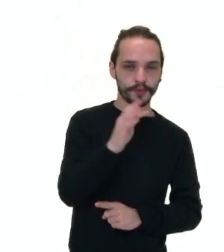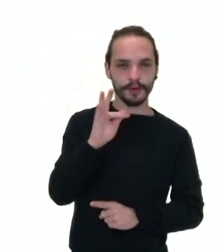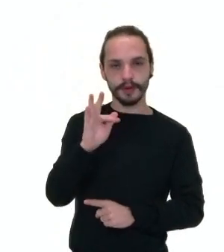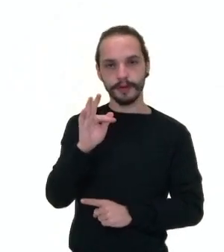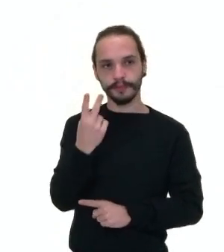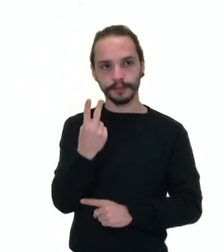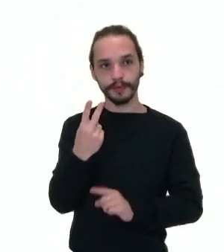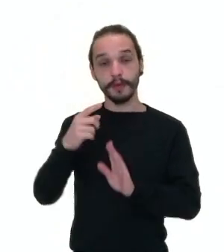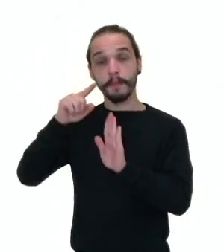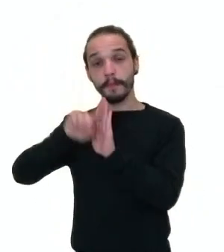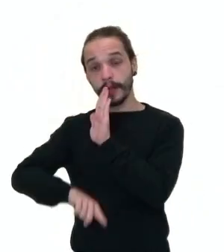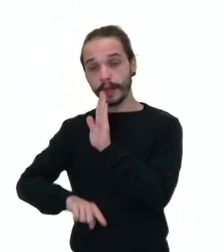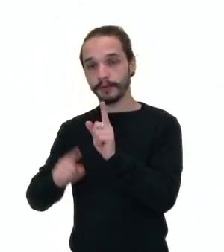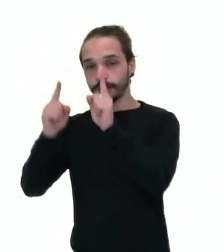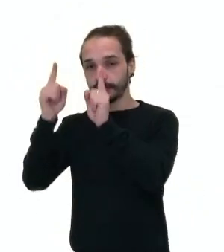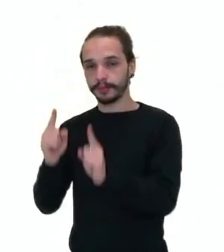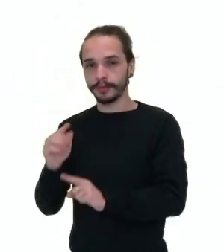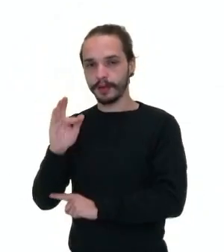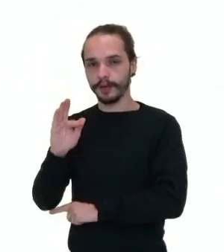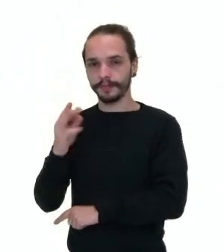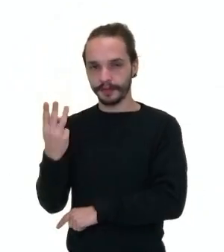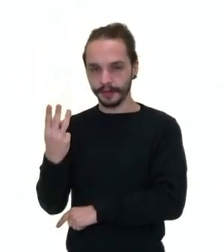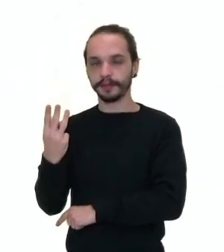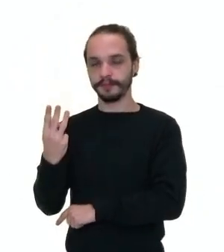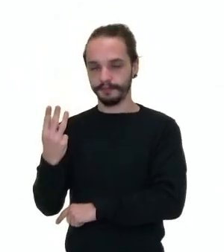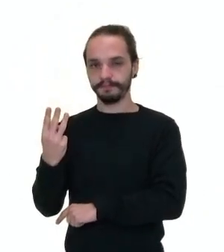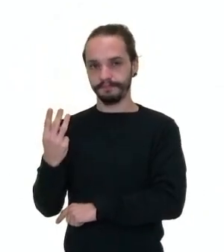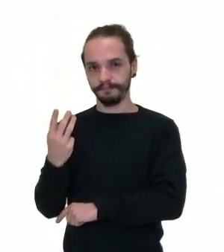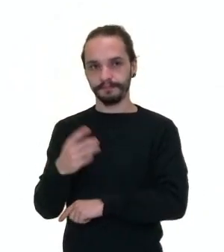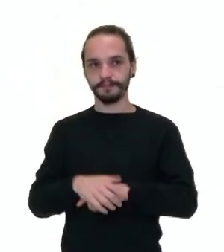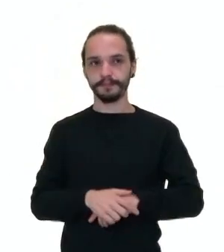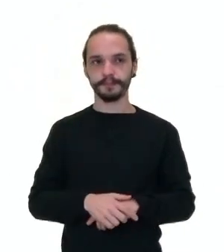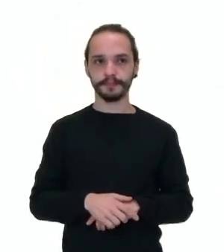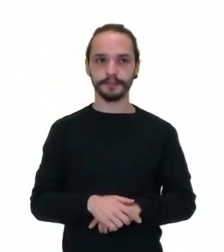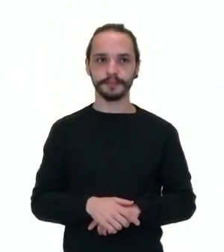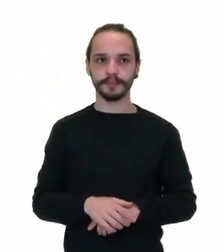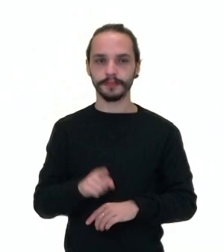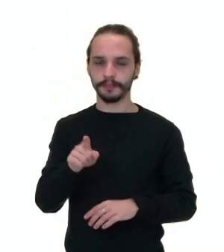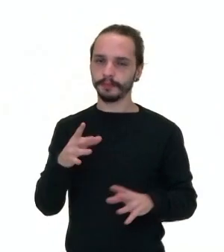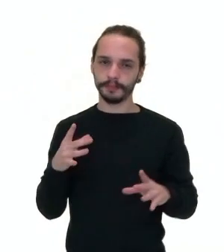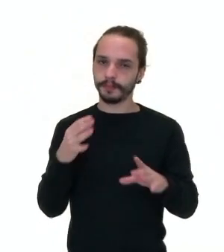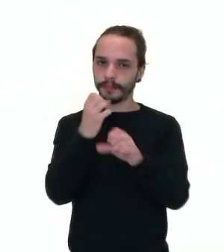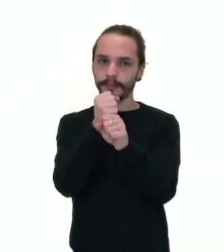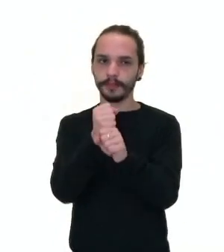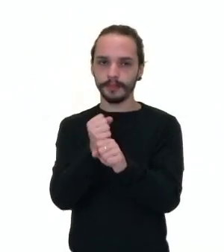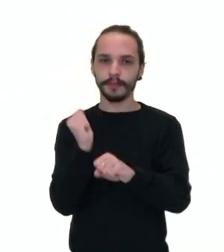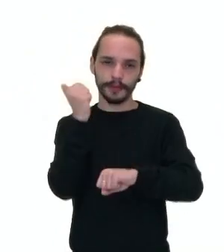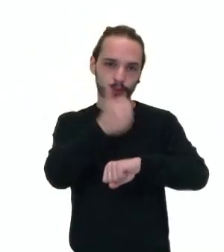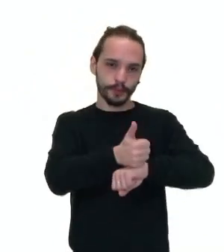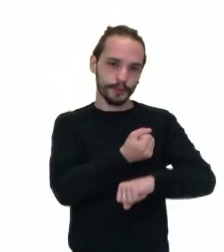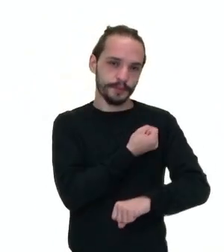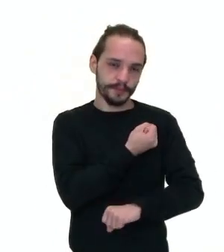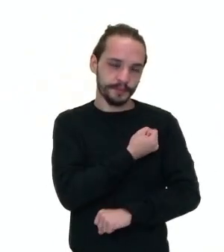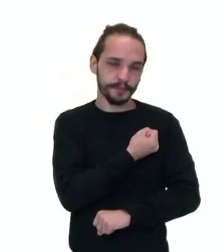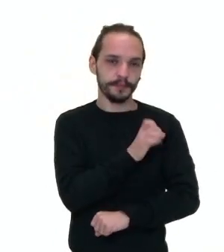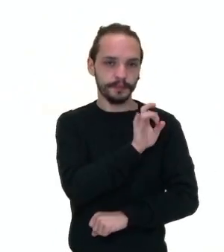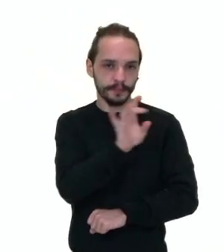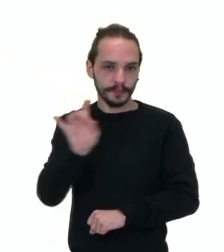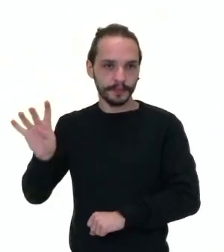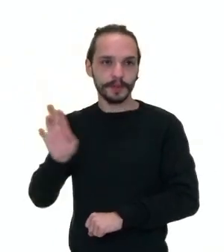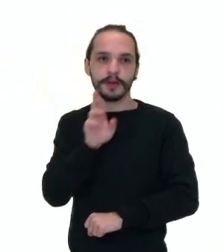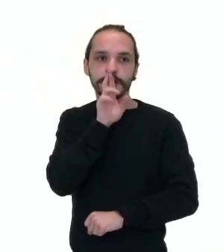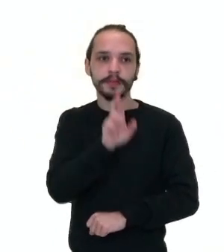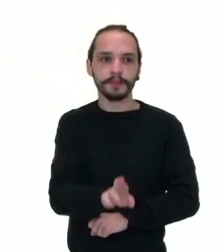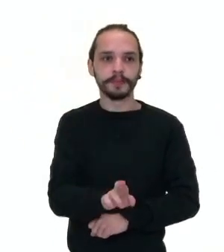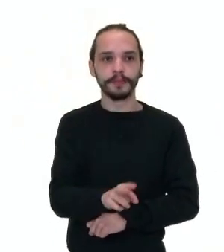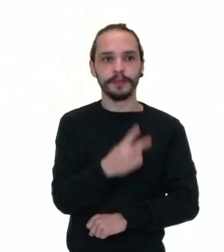F2 menos o módulo do F3. Certo? E aí, se você fizer a substituição desse valor, tu vai ter o seguinte: força resultante é igual